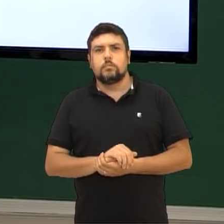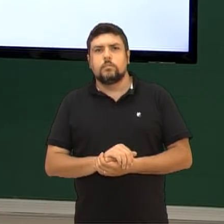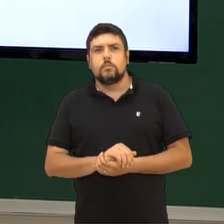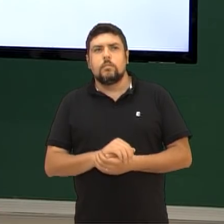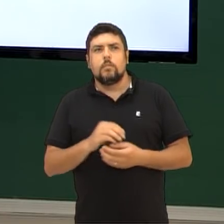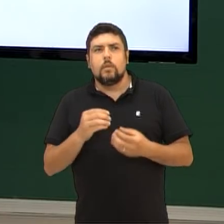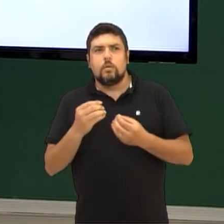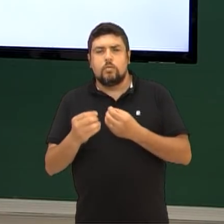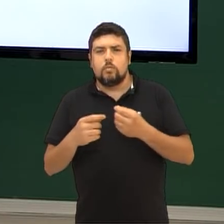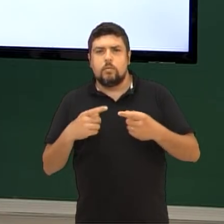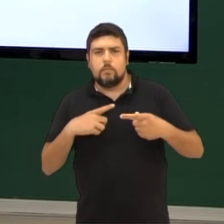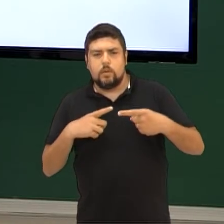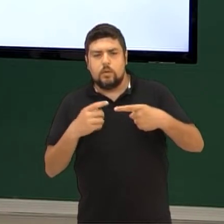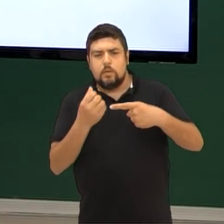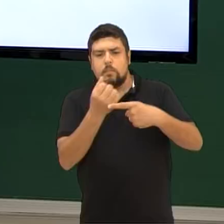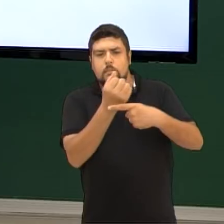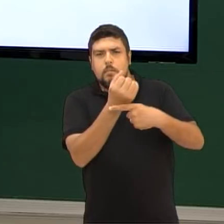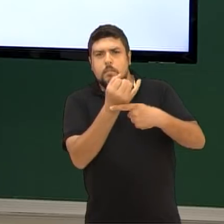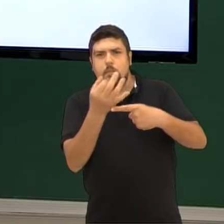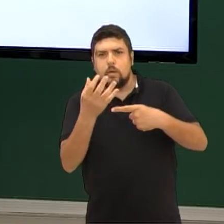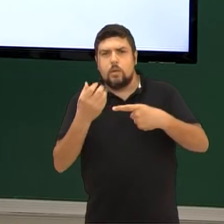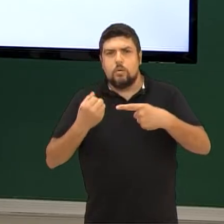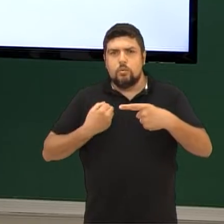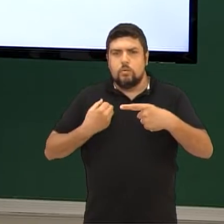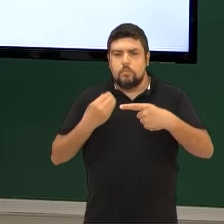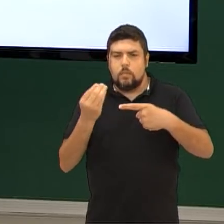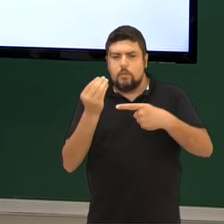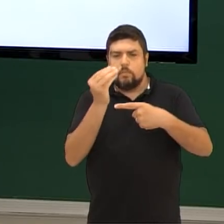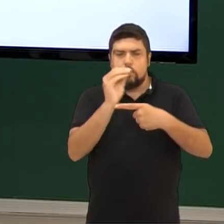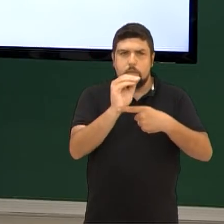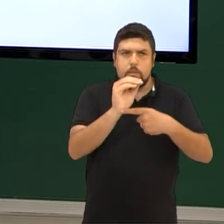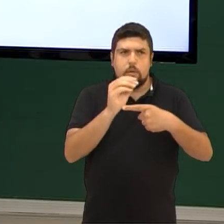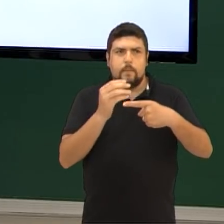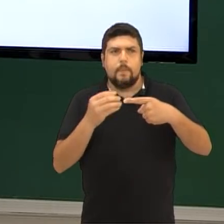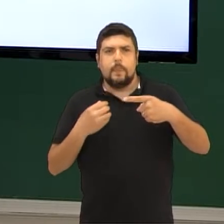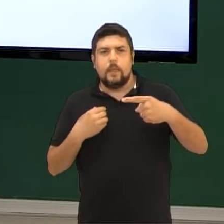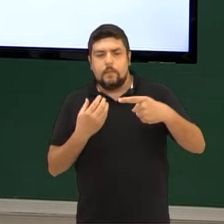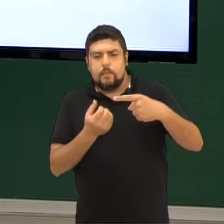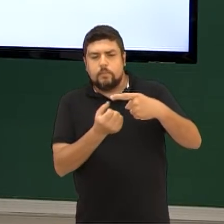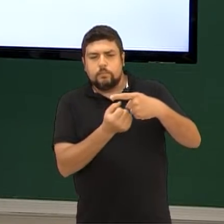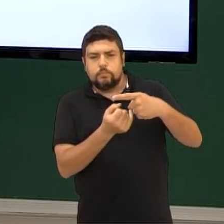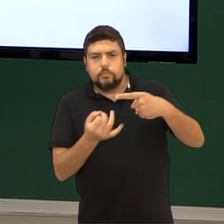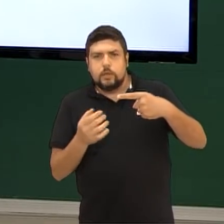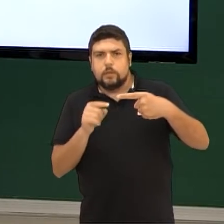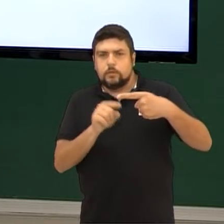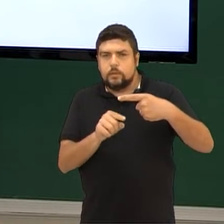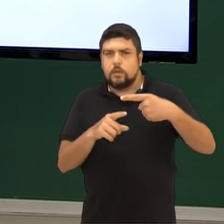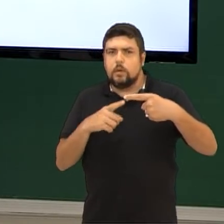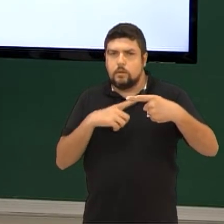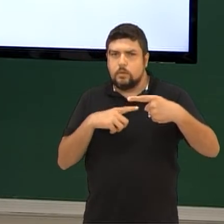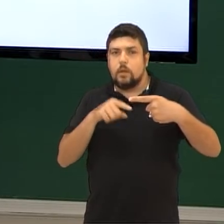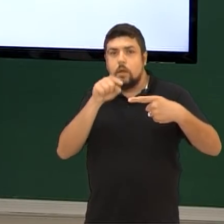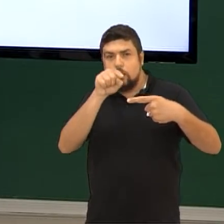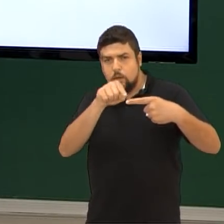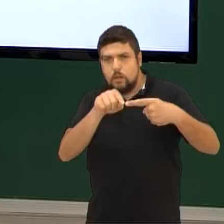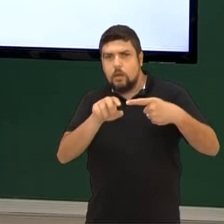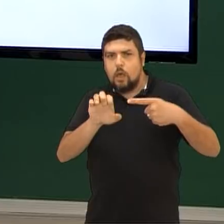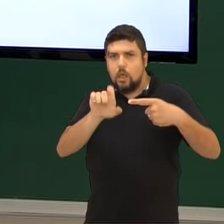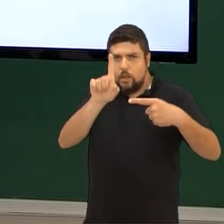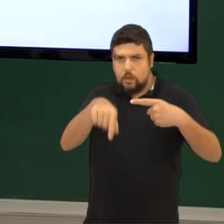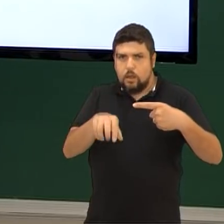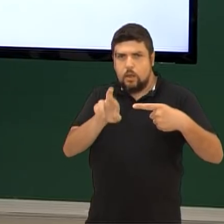numerador e o denominador, onde A seria o numerador e B denominador, no qual